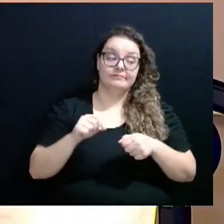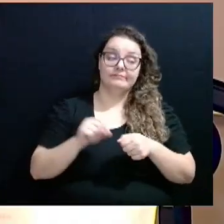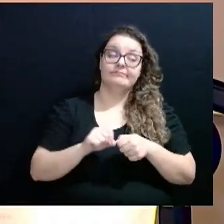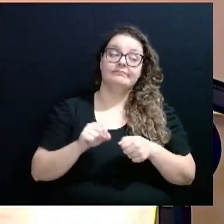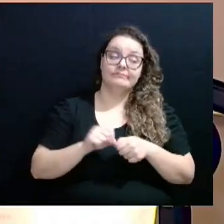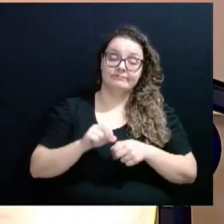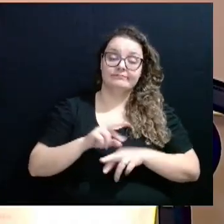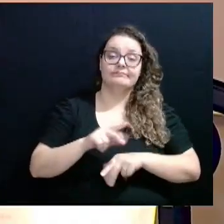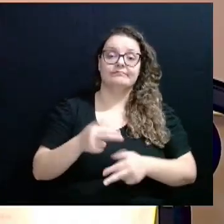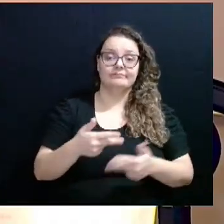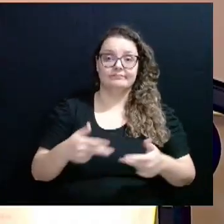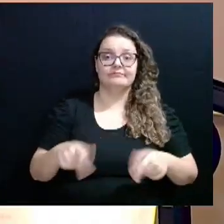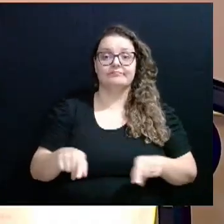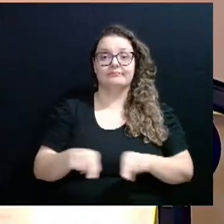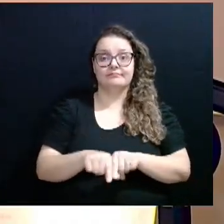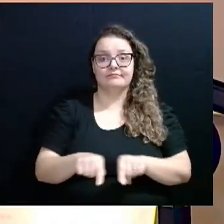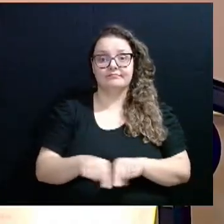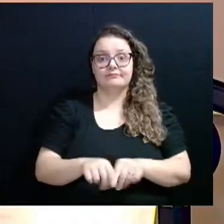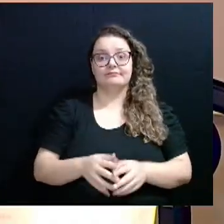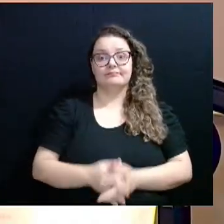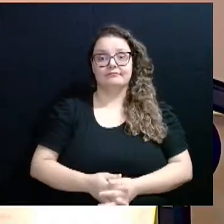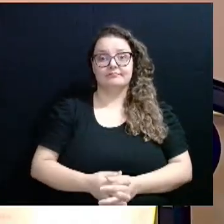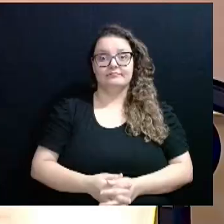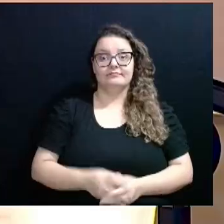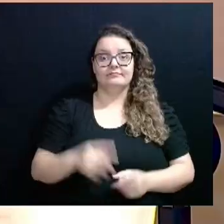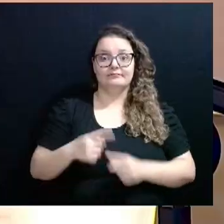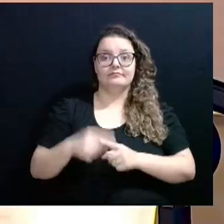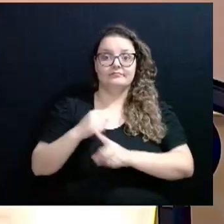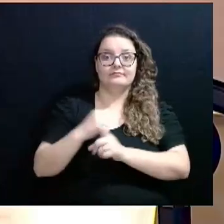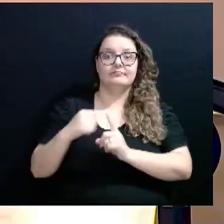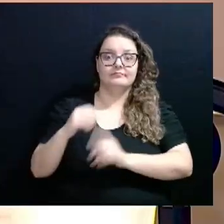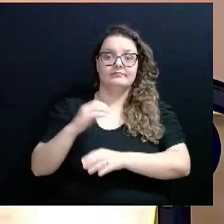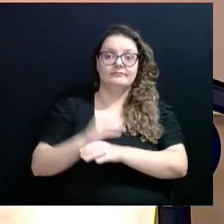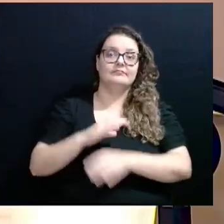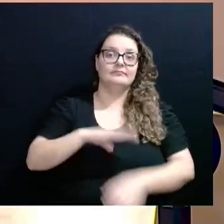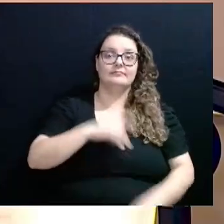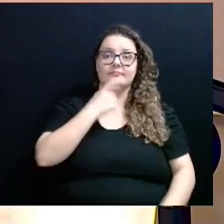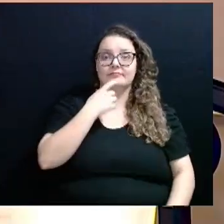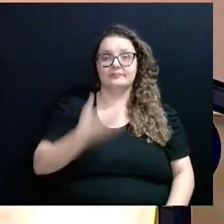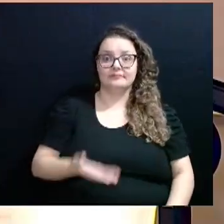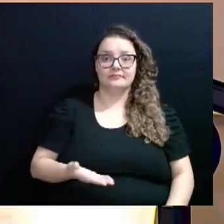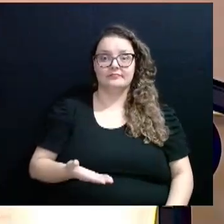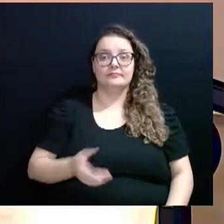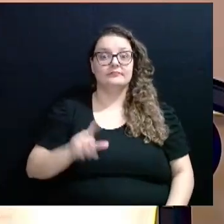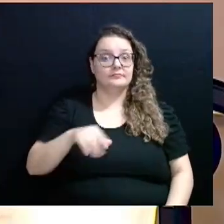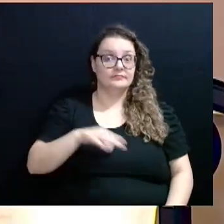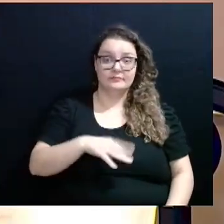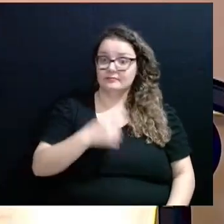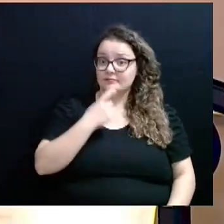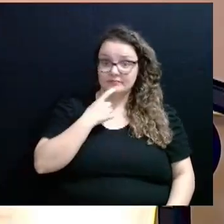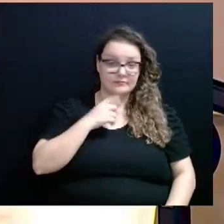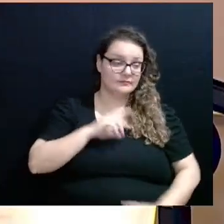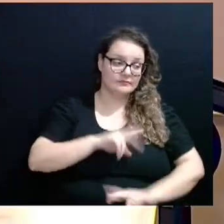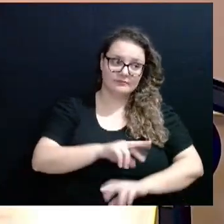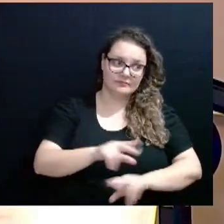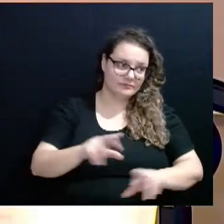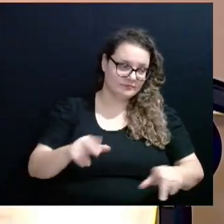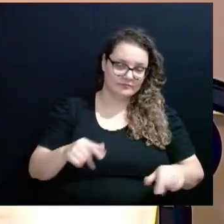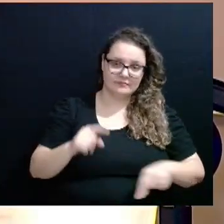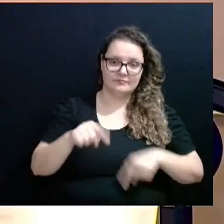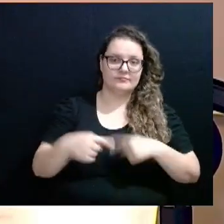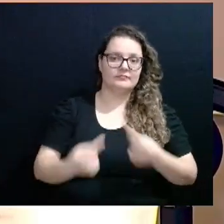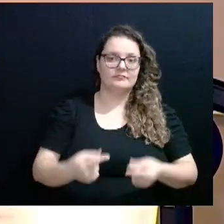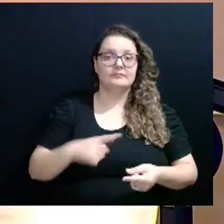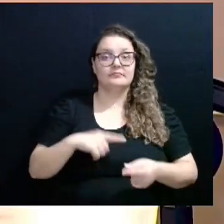sociedade civil, em Campinas, que é uma cidade como tantas outras, né, tem suas